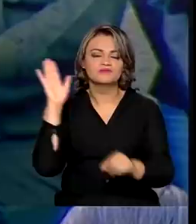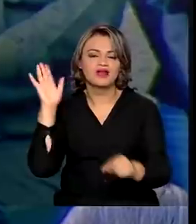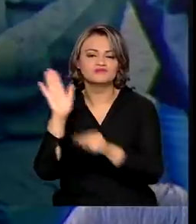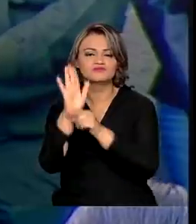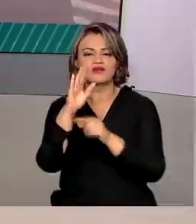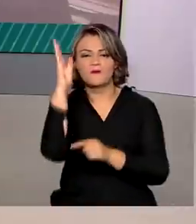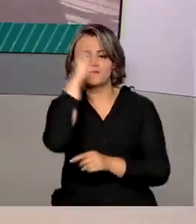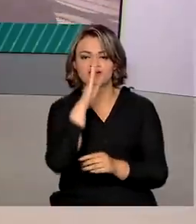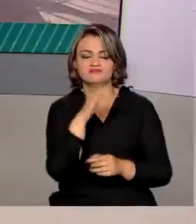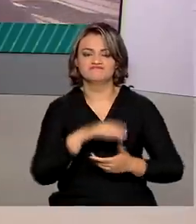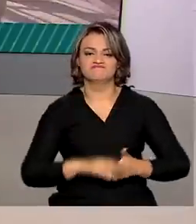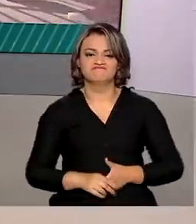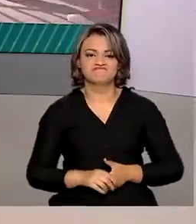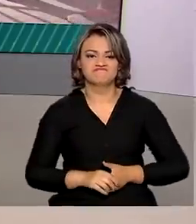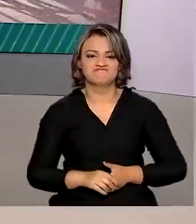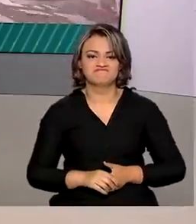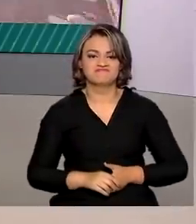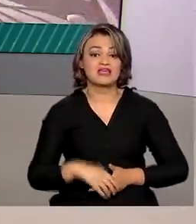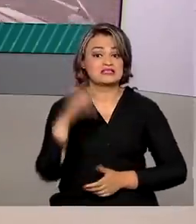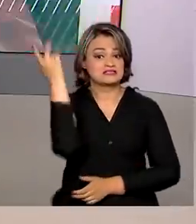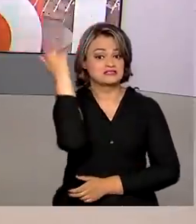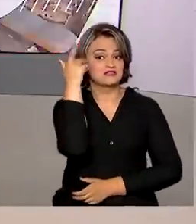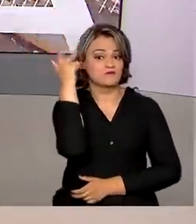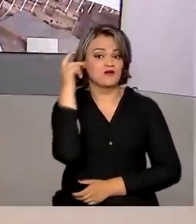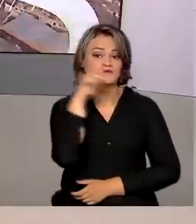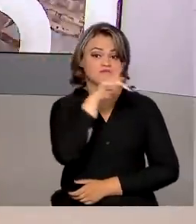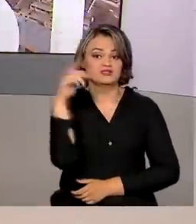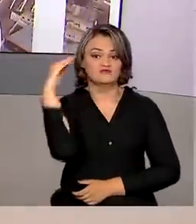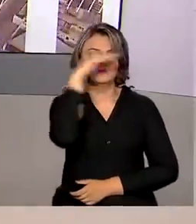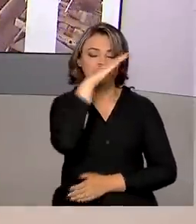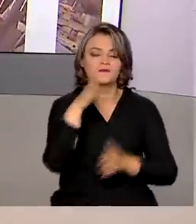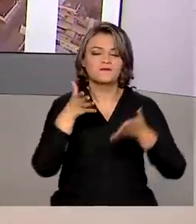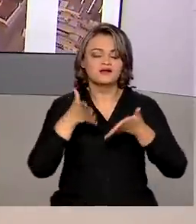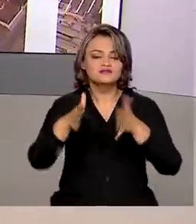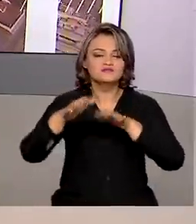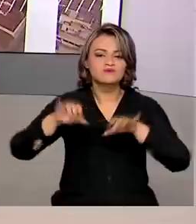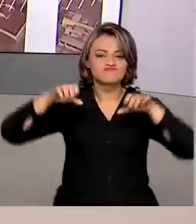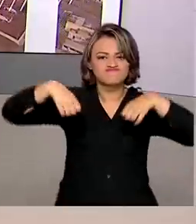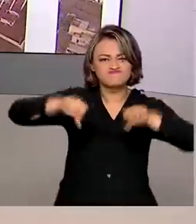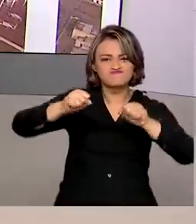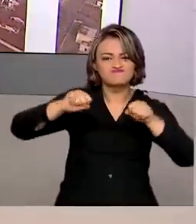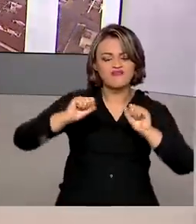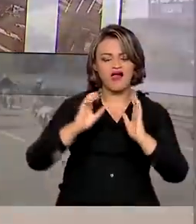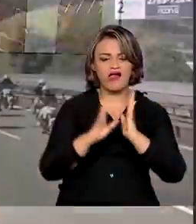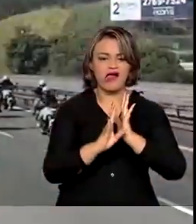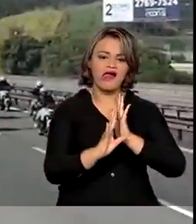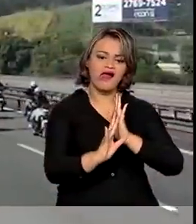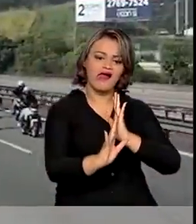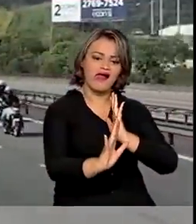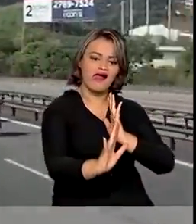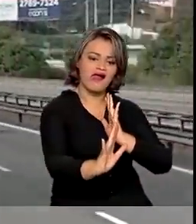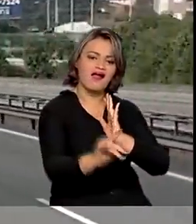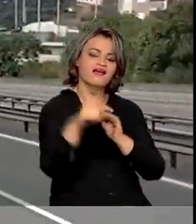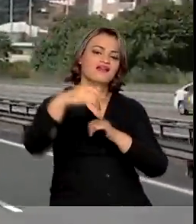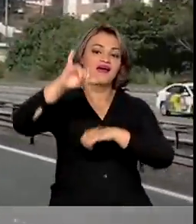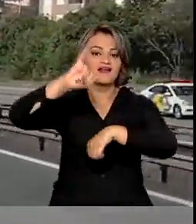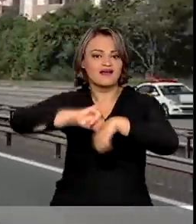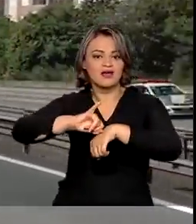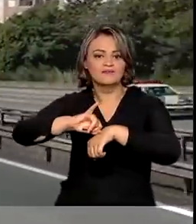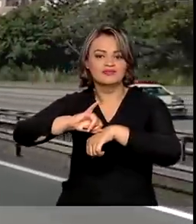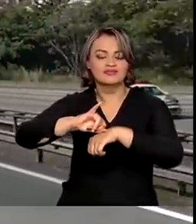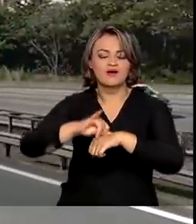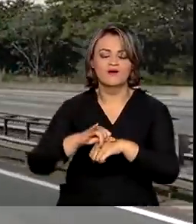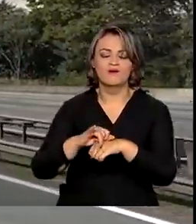o meu Brasil representar ainda em São Paulo Presidente participou de um passeio motociclístico o circuito começou na capital